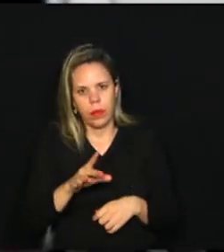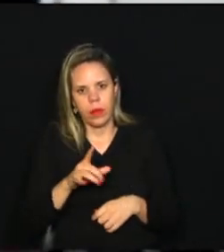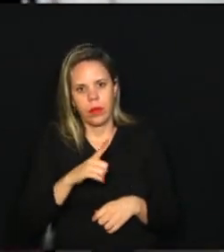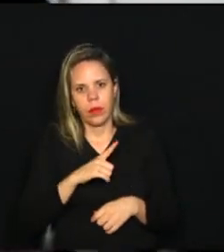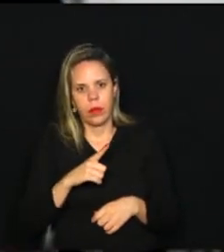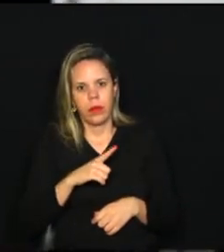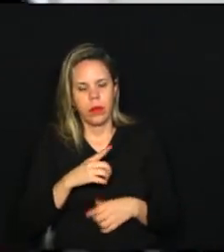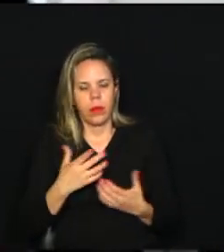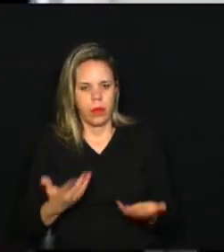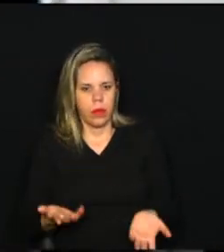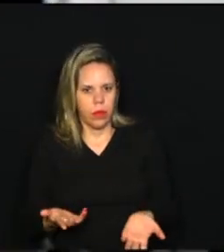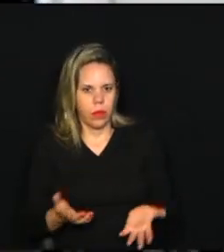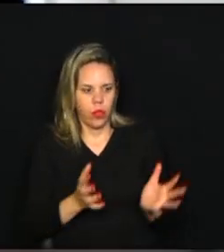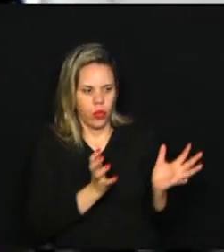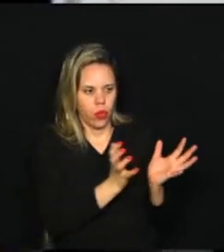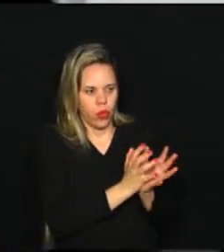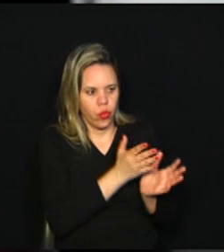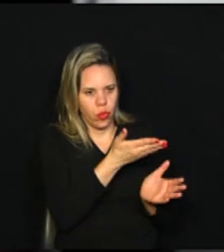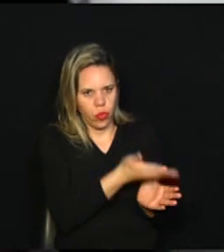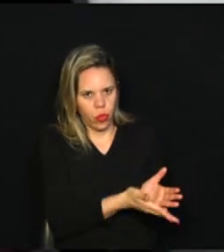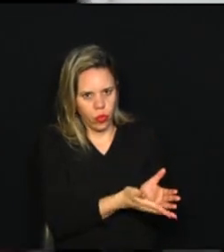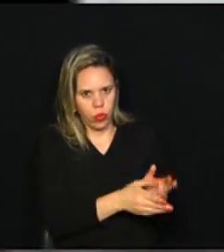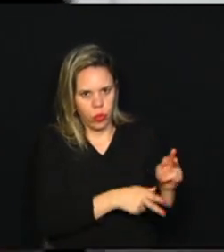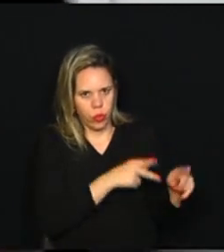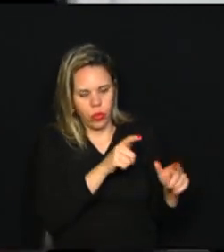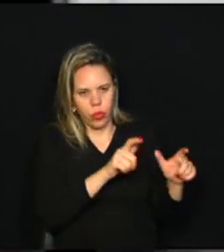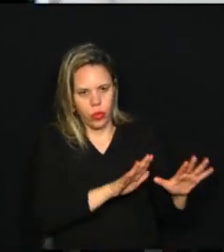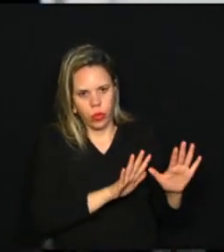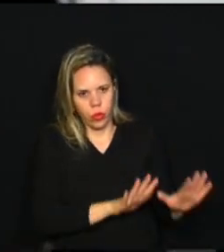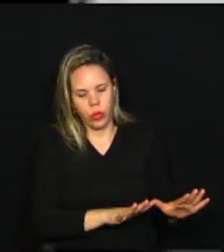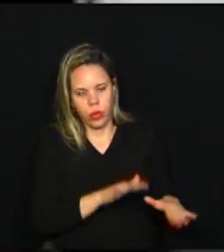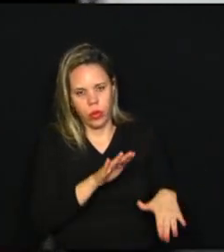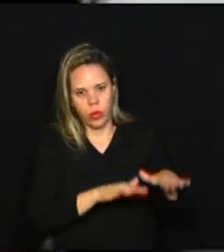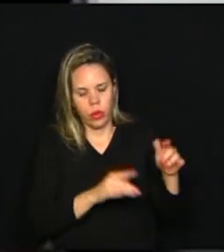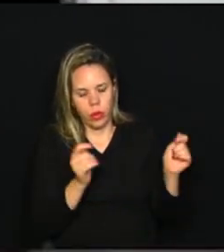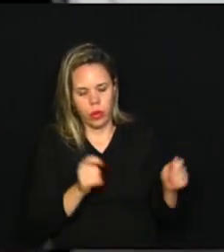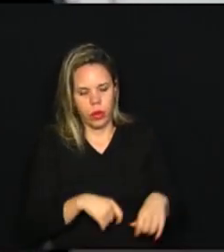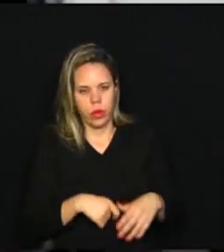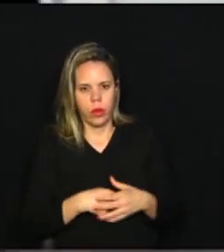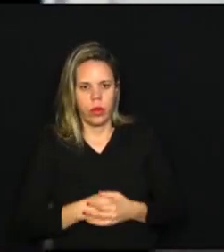vai testar aquele grupo pontualmente, na medida que é possível